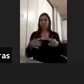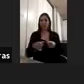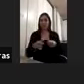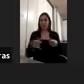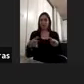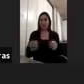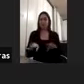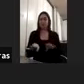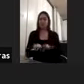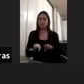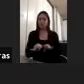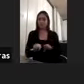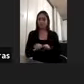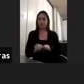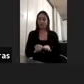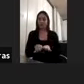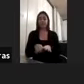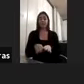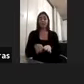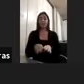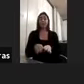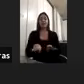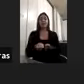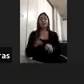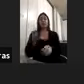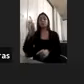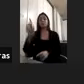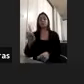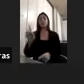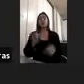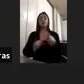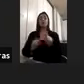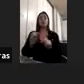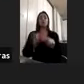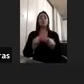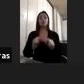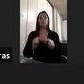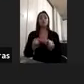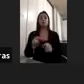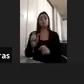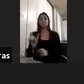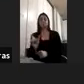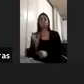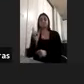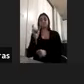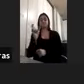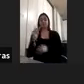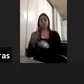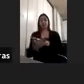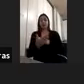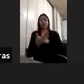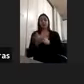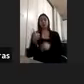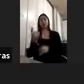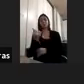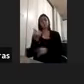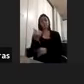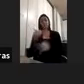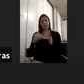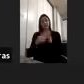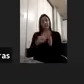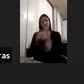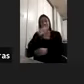escolas. Elas defendem a manutenção dos auxílios emergenciais até dezembro e também os